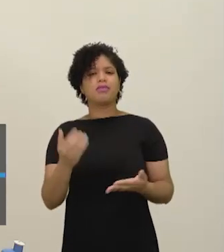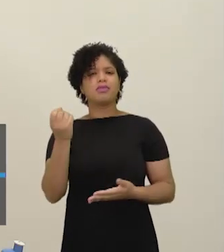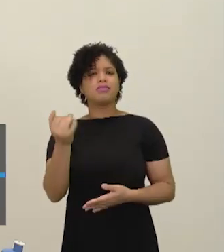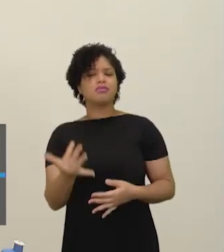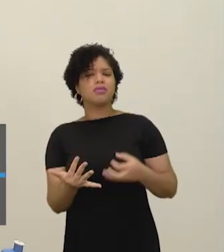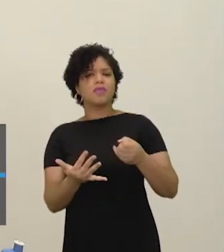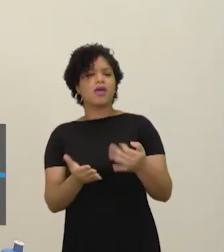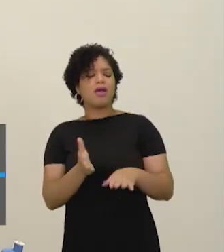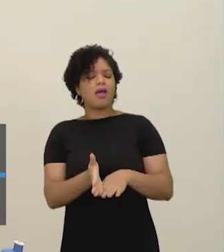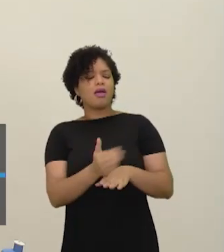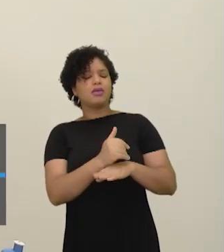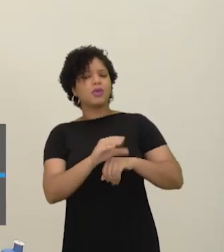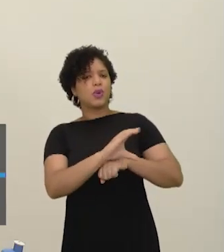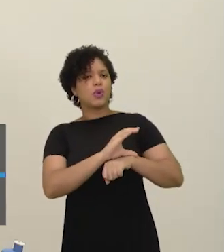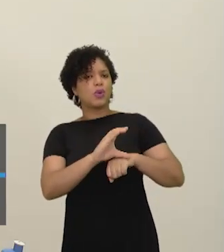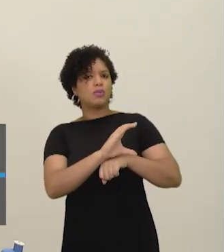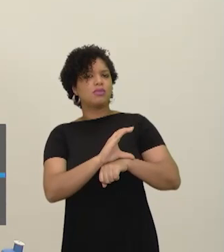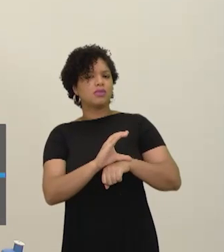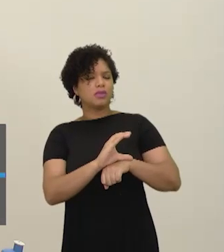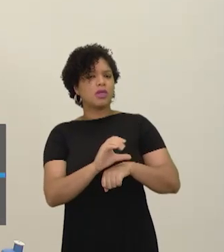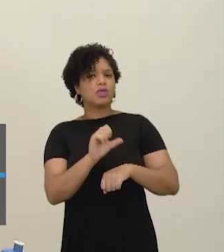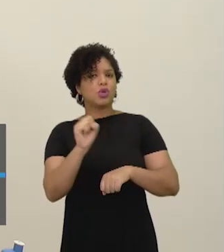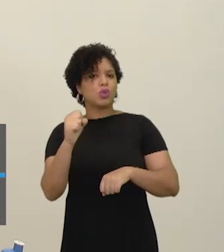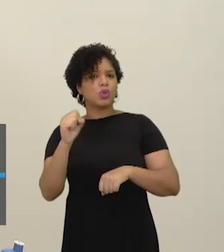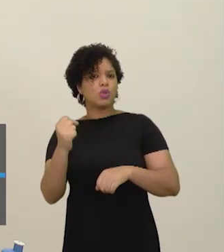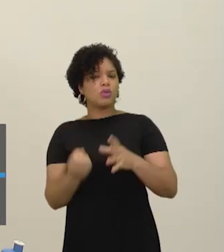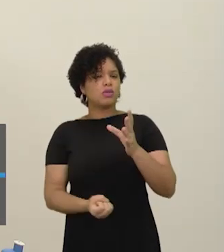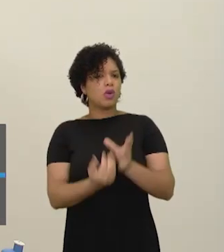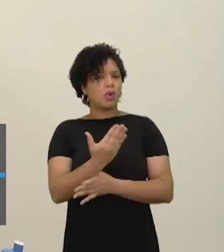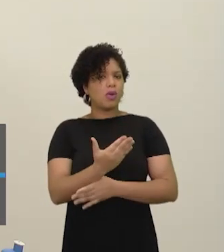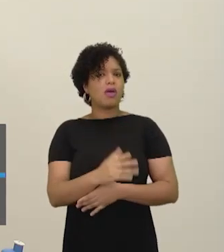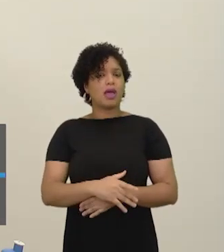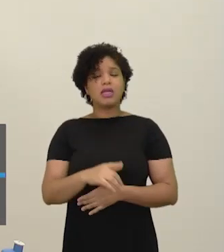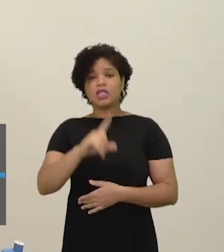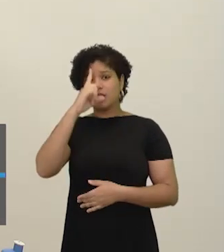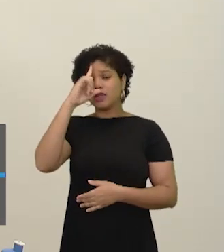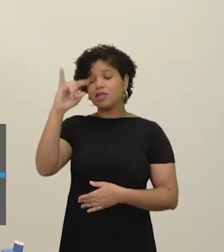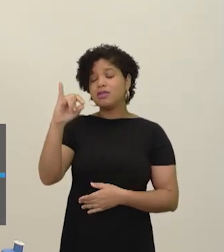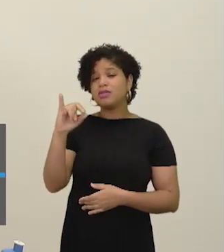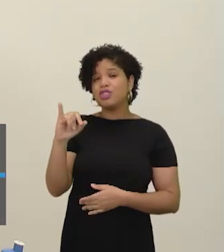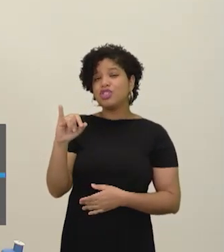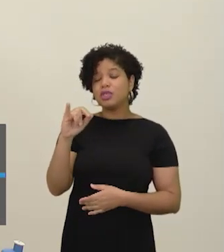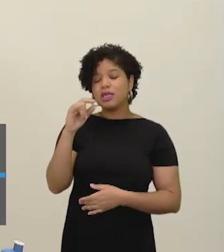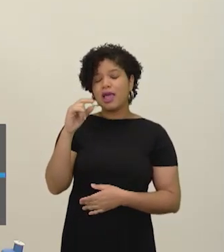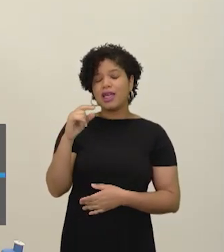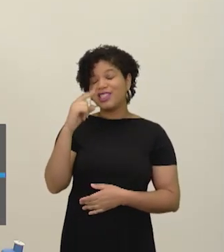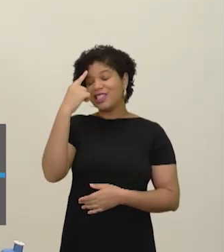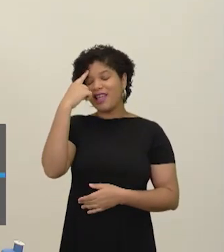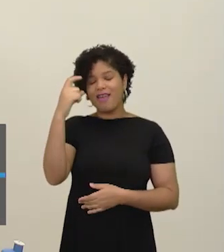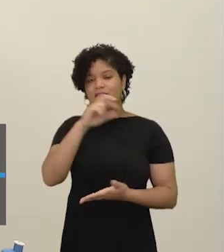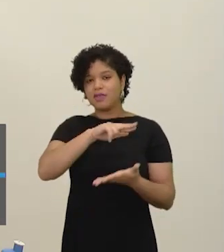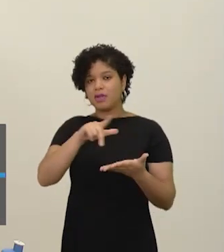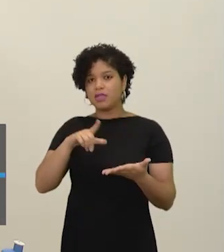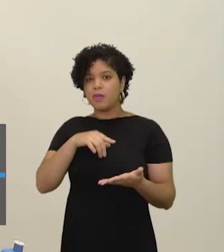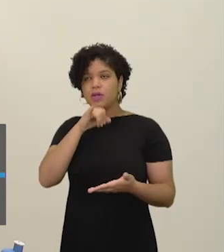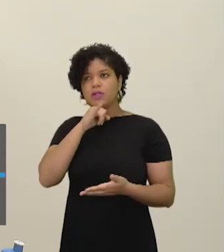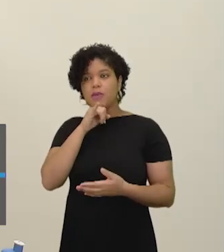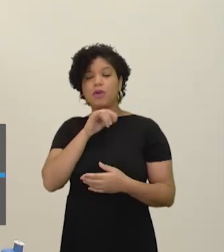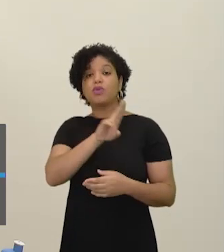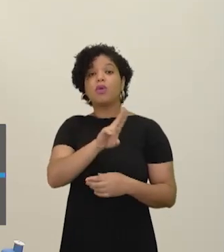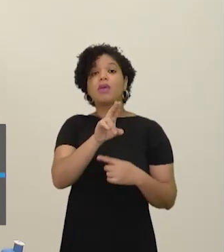medidas anteriores à Constituição, como, por exemplo, as diretas já. Né? Estamos aí em